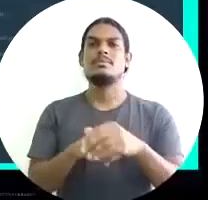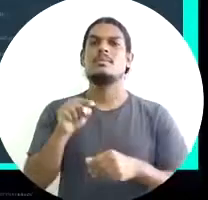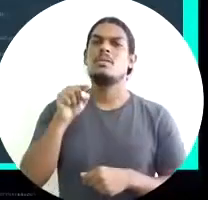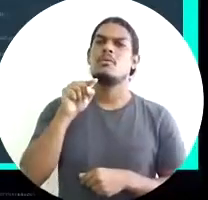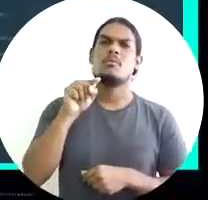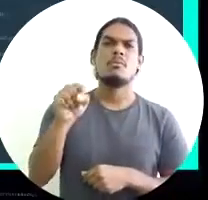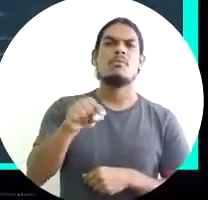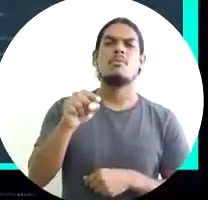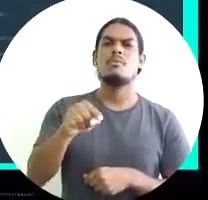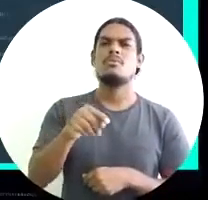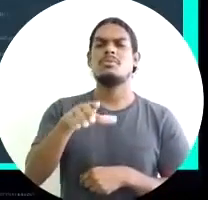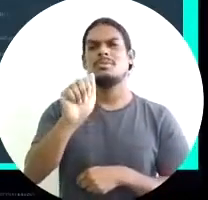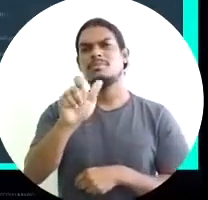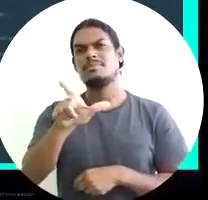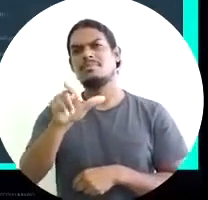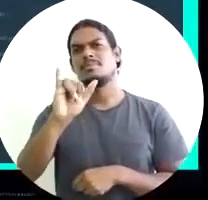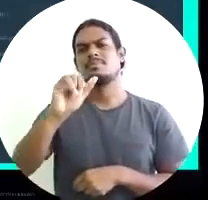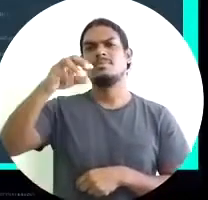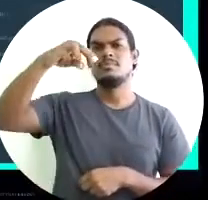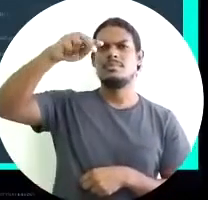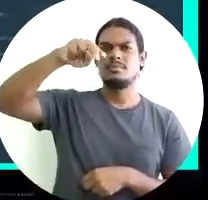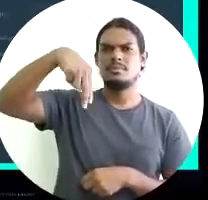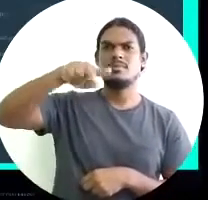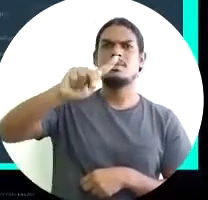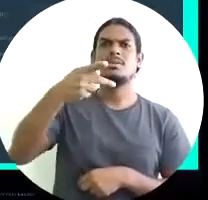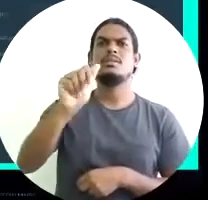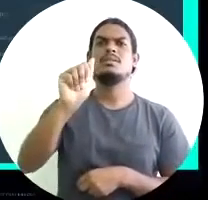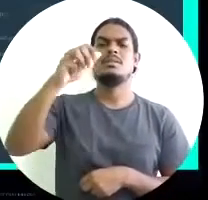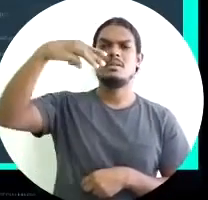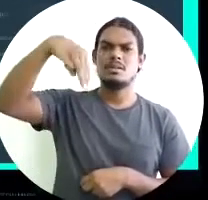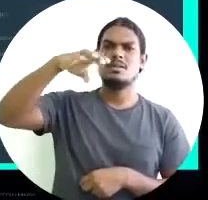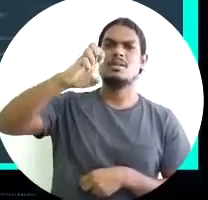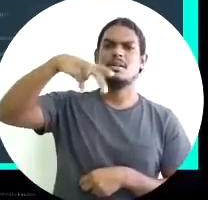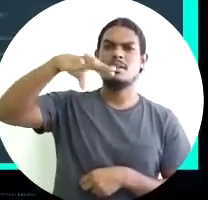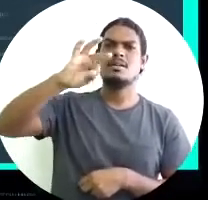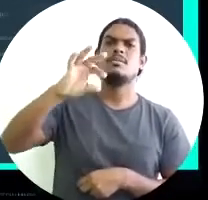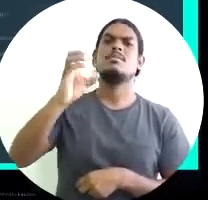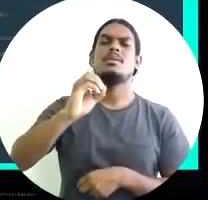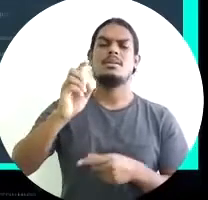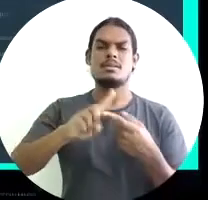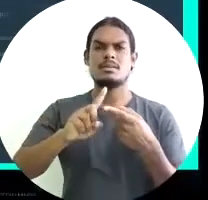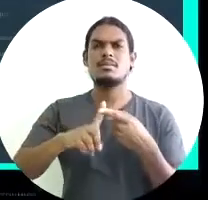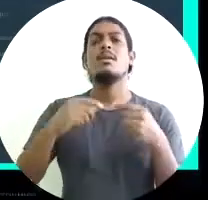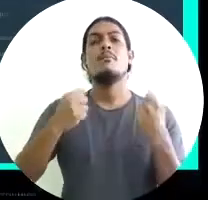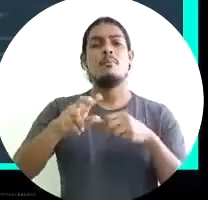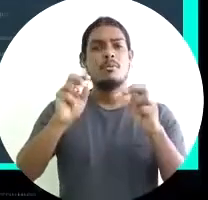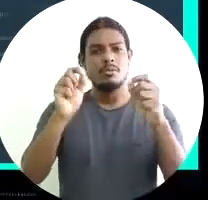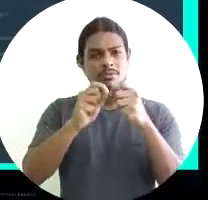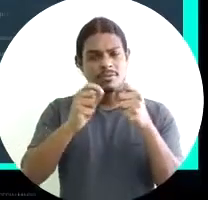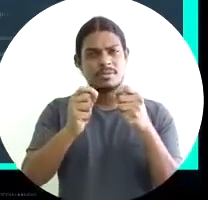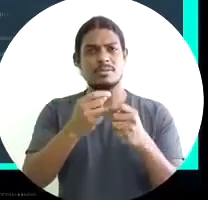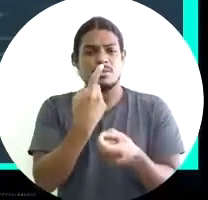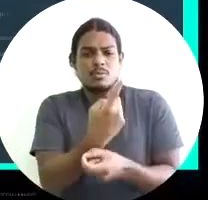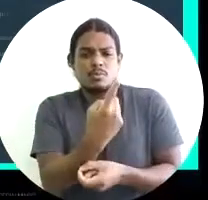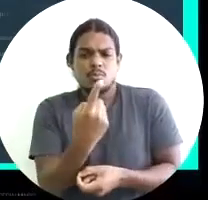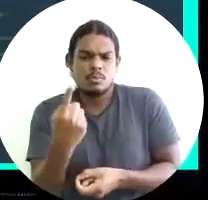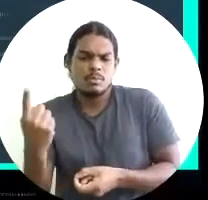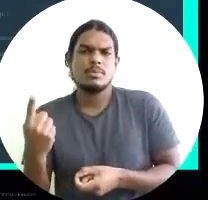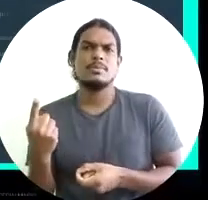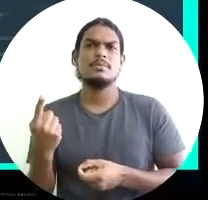for. Então a gente define as várias regras. A gente pode fazer uma a uma, feito no exemplo que a gente tem aí,